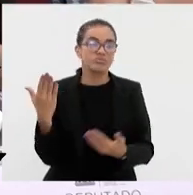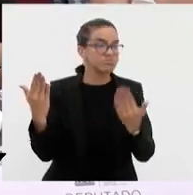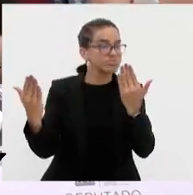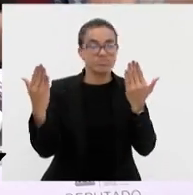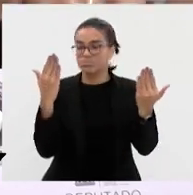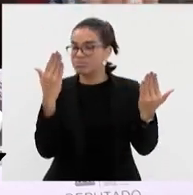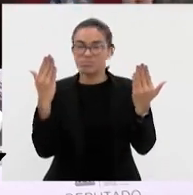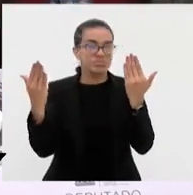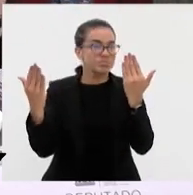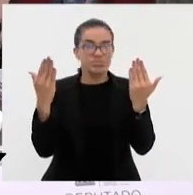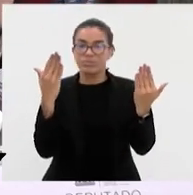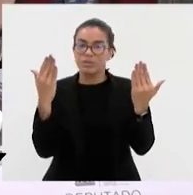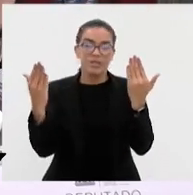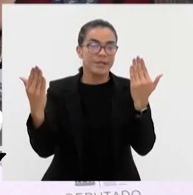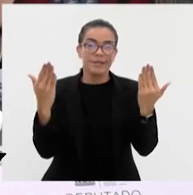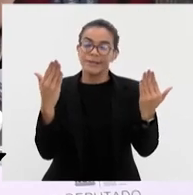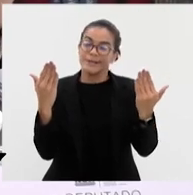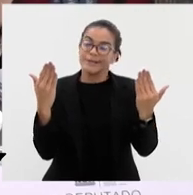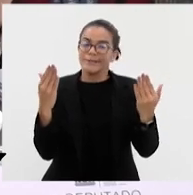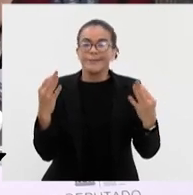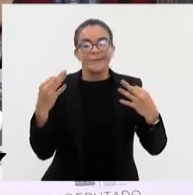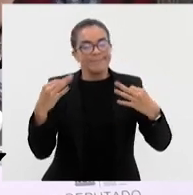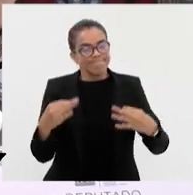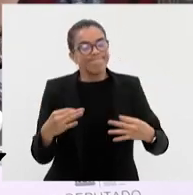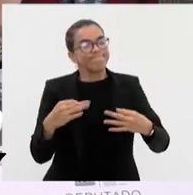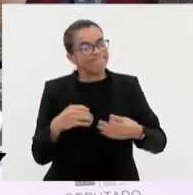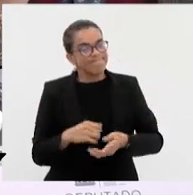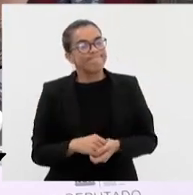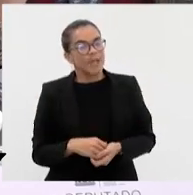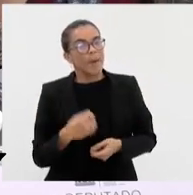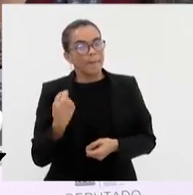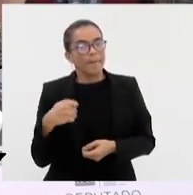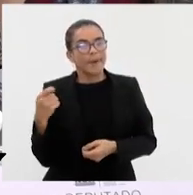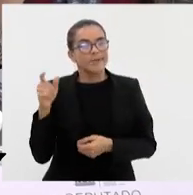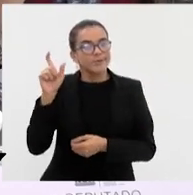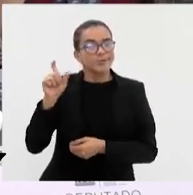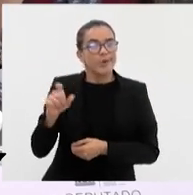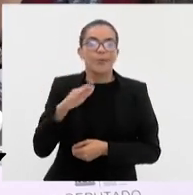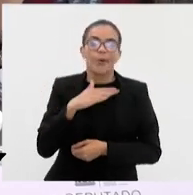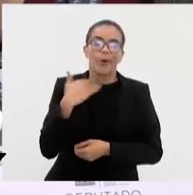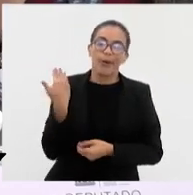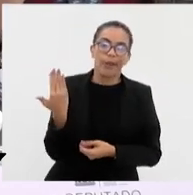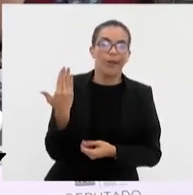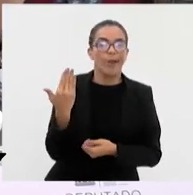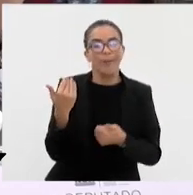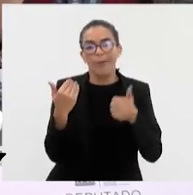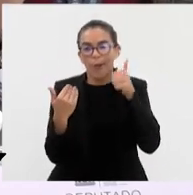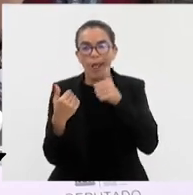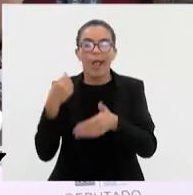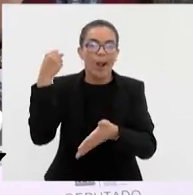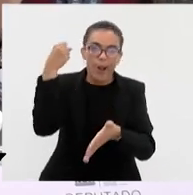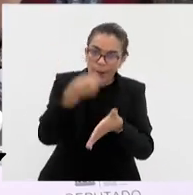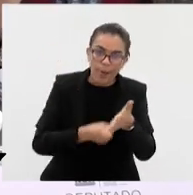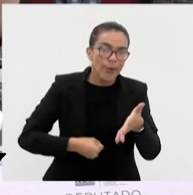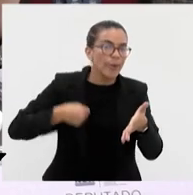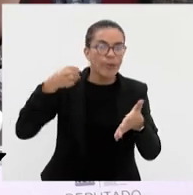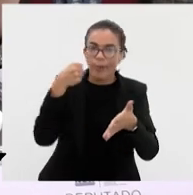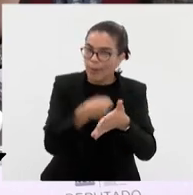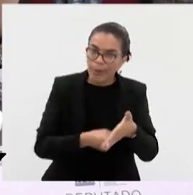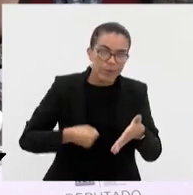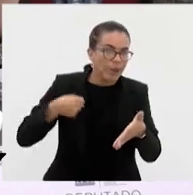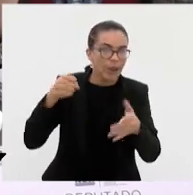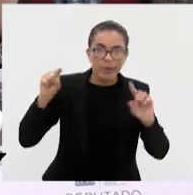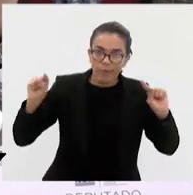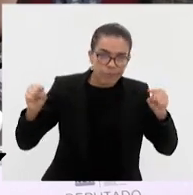conseguir dizer o seguinte. Realmente precisou morrer a tal mulher lutando com a mulher